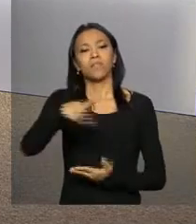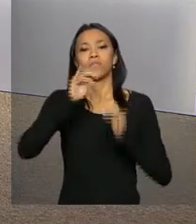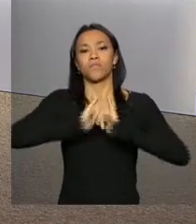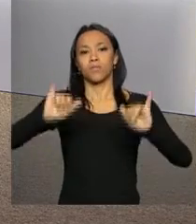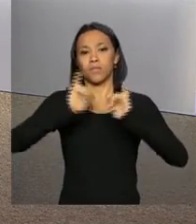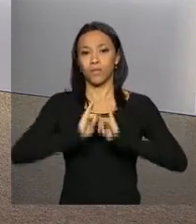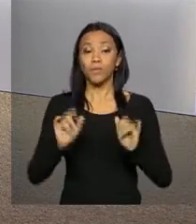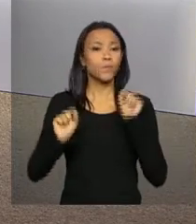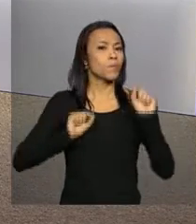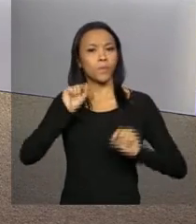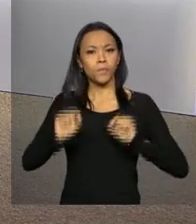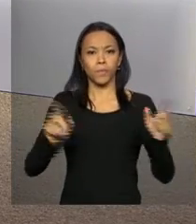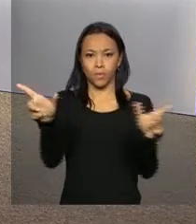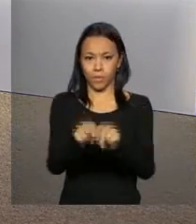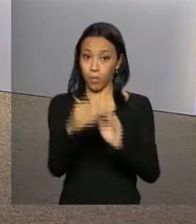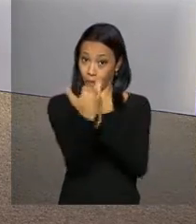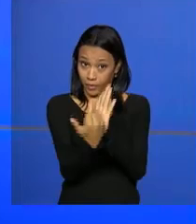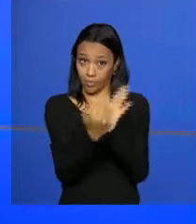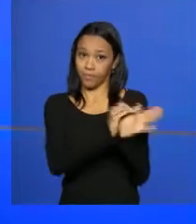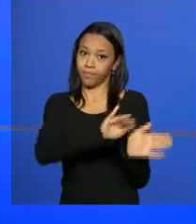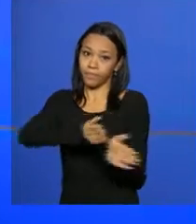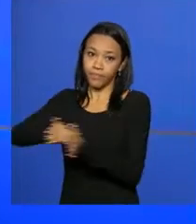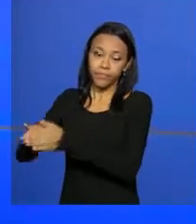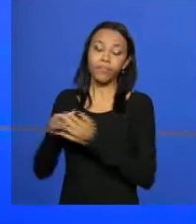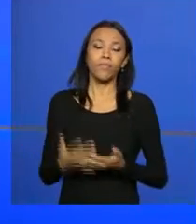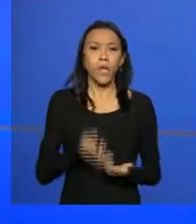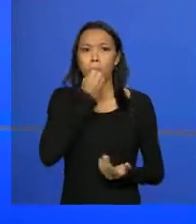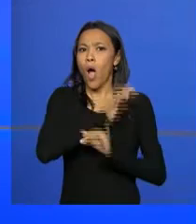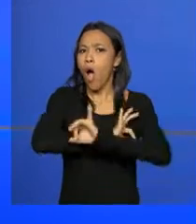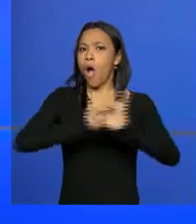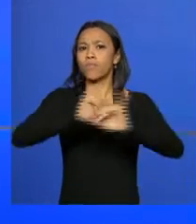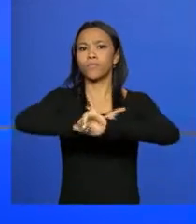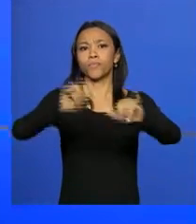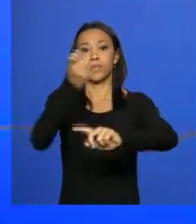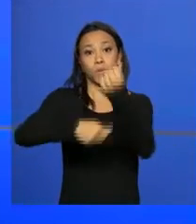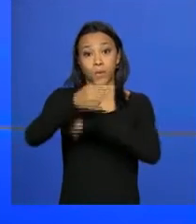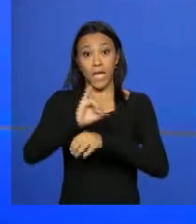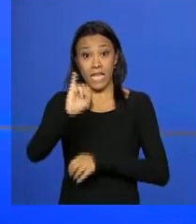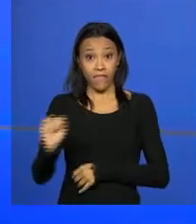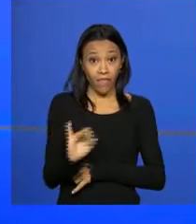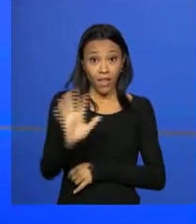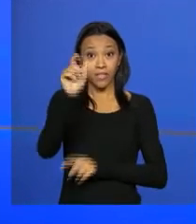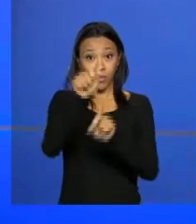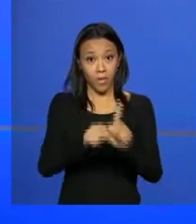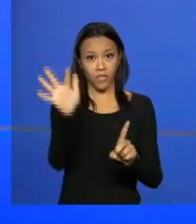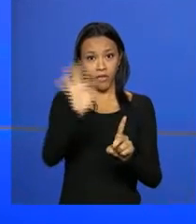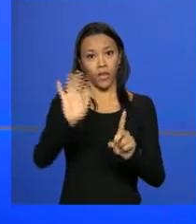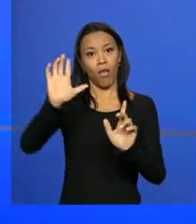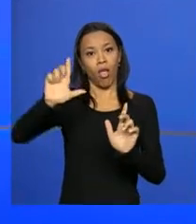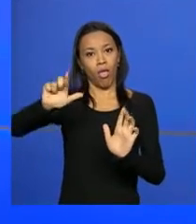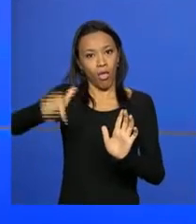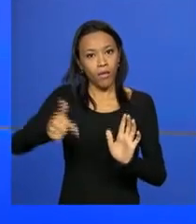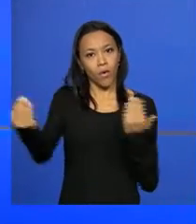informações ao vivo sobre o Pronatec. Boa notícia para a economia das famílias. A inflação no mês de fevereiro desacelerou em relação